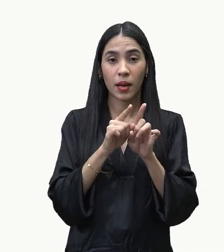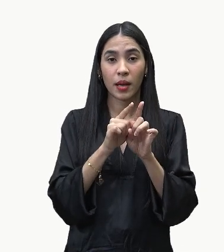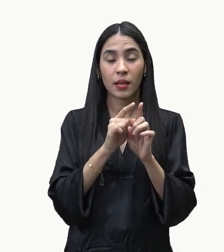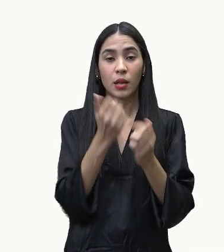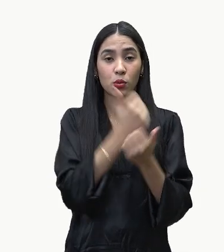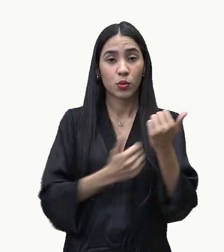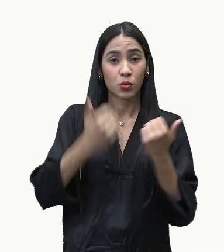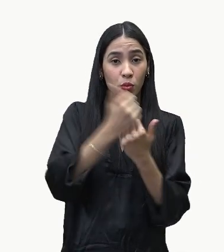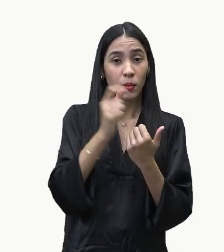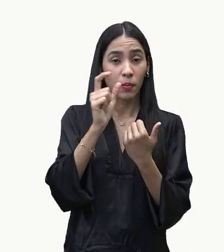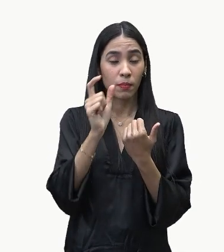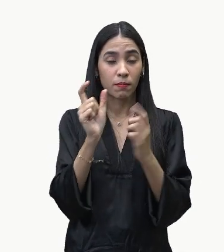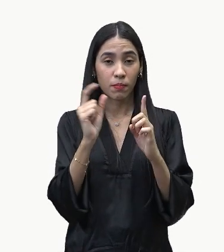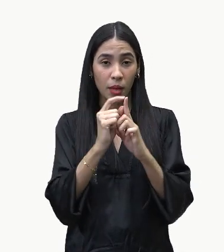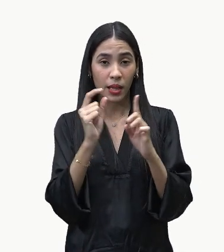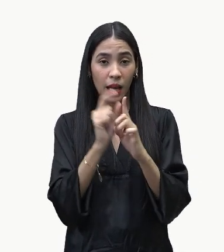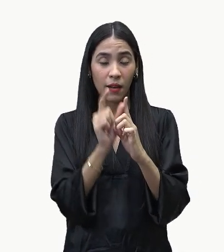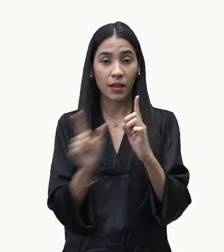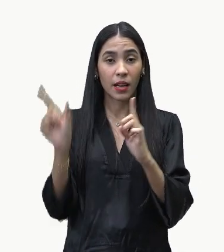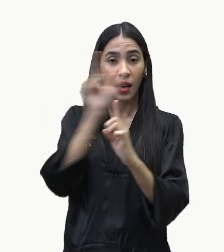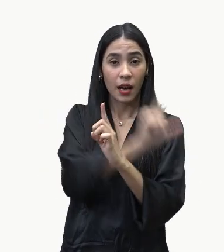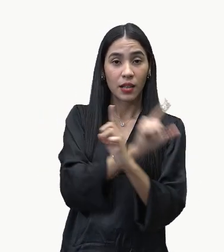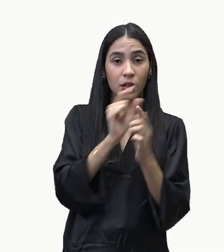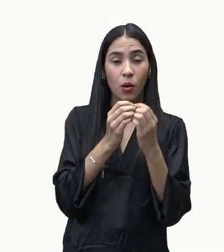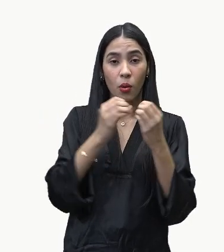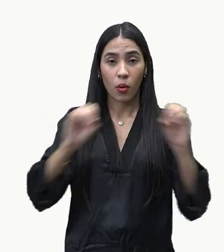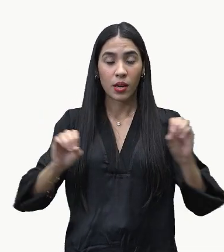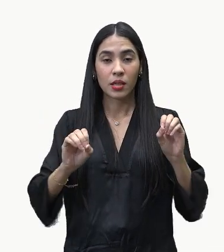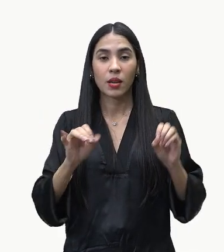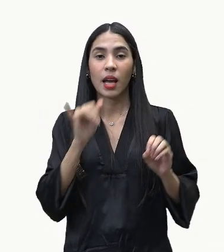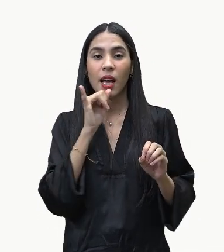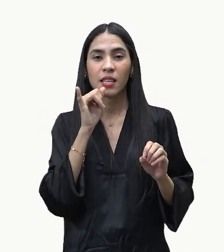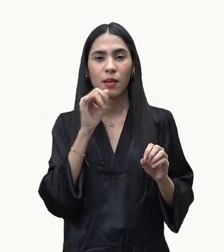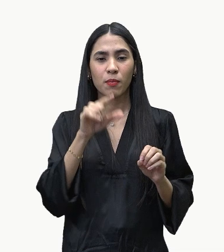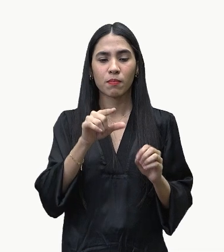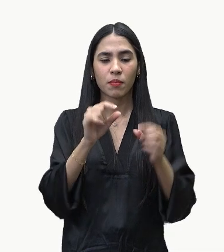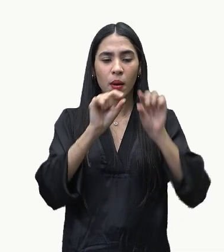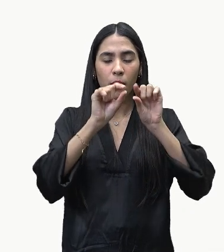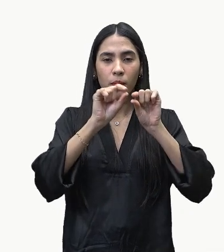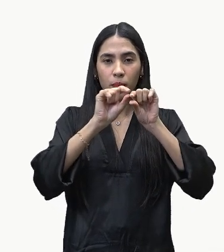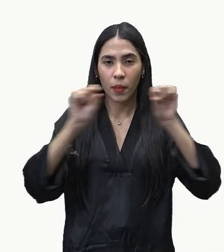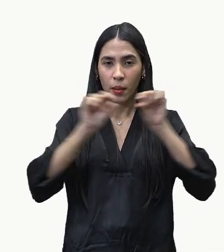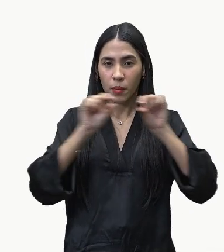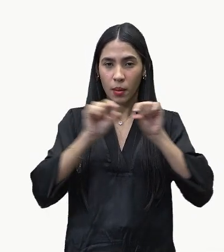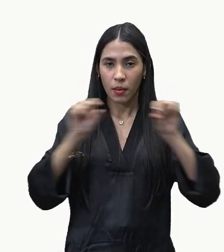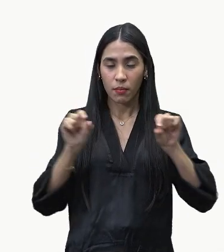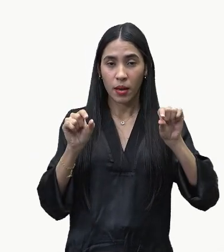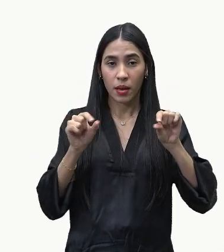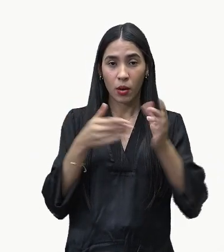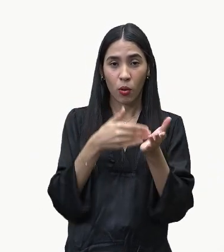orações anteriores, né? Então é como se a gente pegasse vários versos que começassem pelo que,